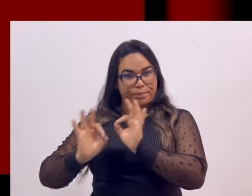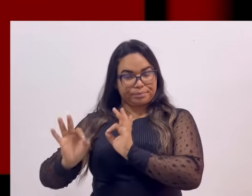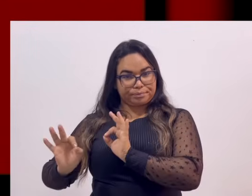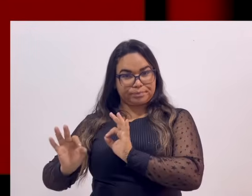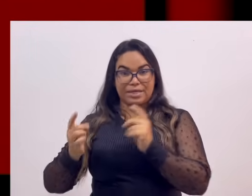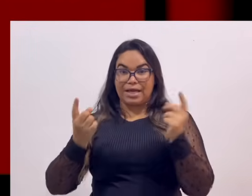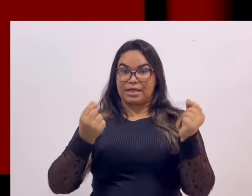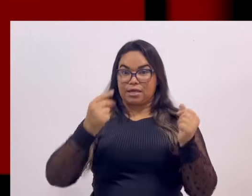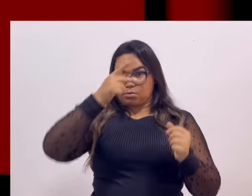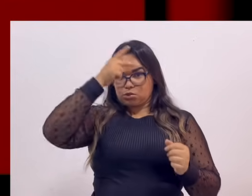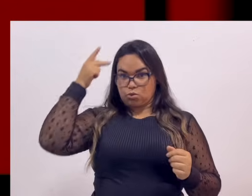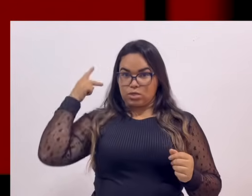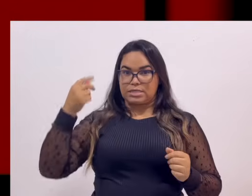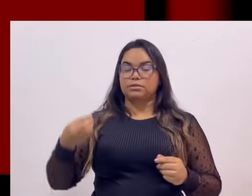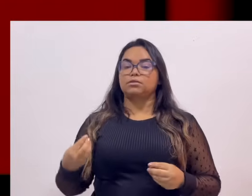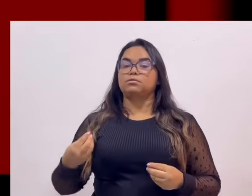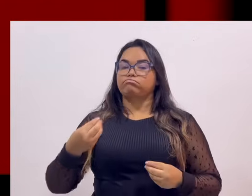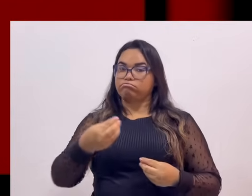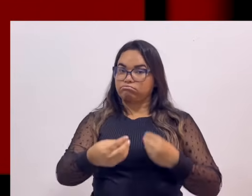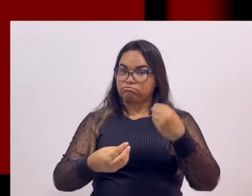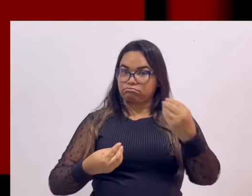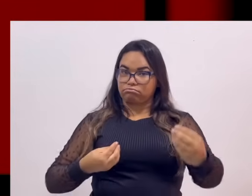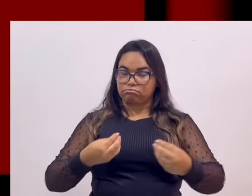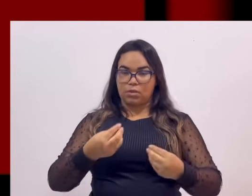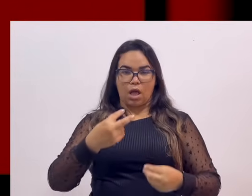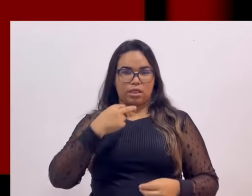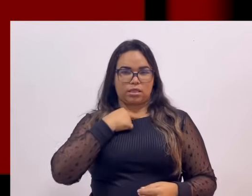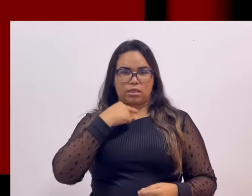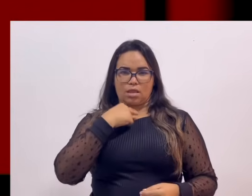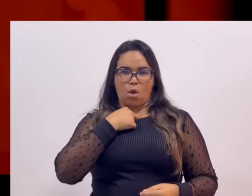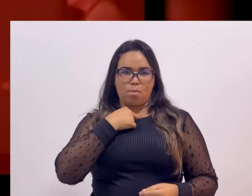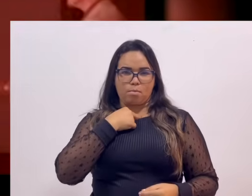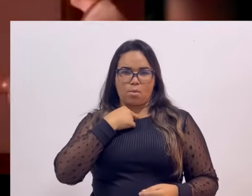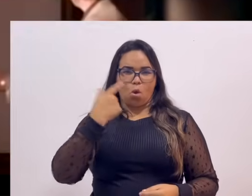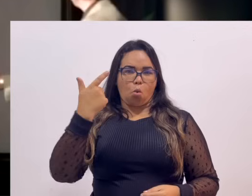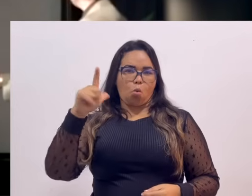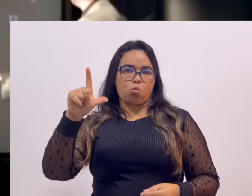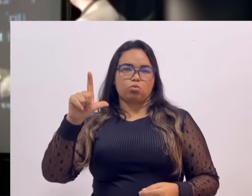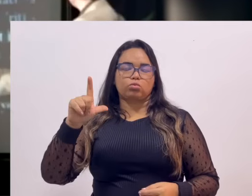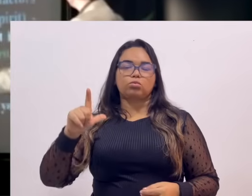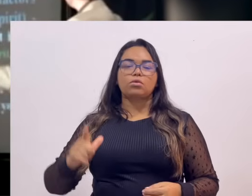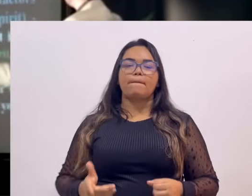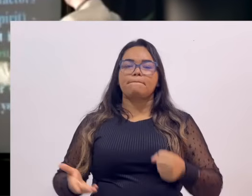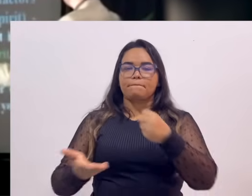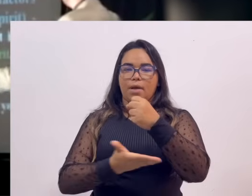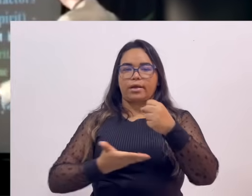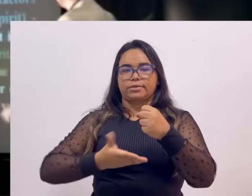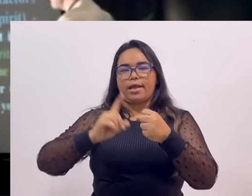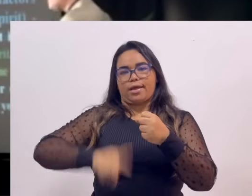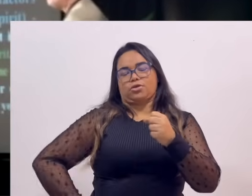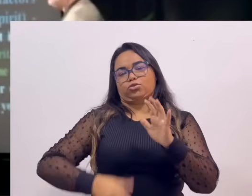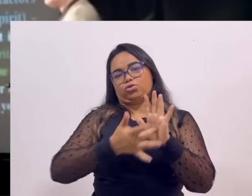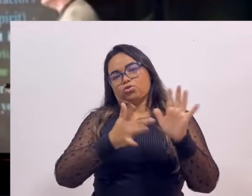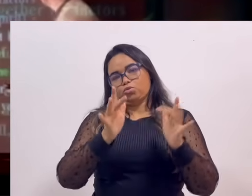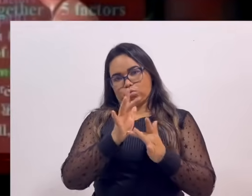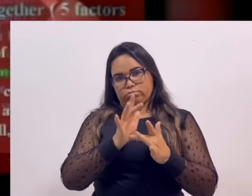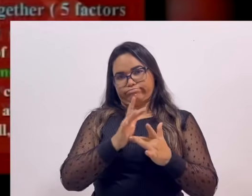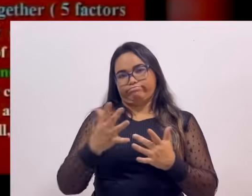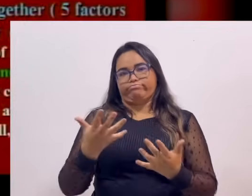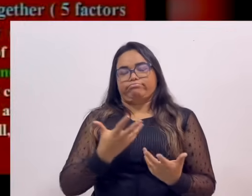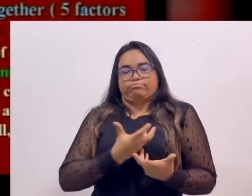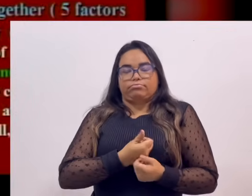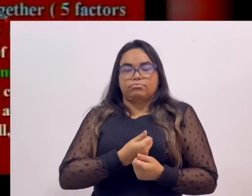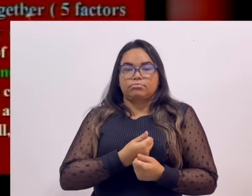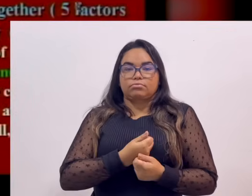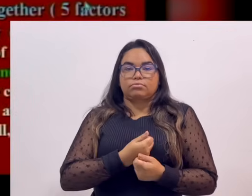feito a partir do dinheiro da redenção porque ninguém pode colocar um outro fundamento ao que está posto que é Jesus Cristo ele